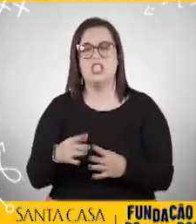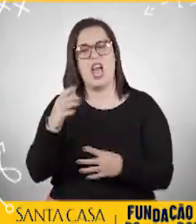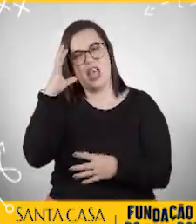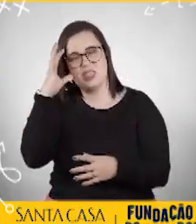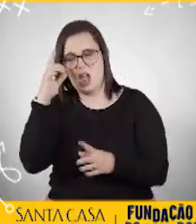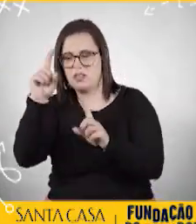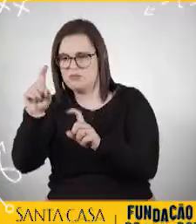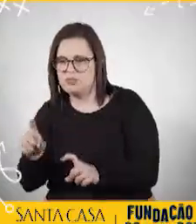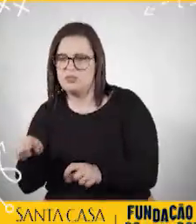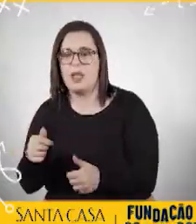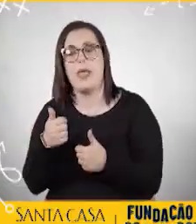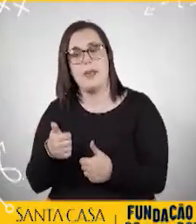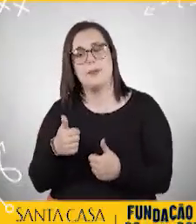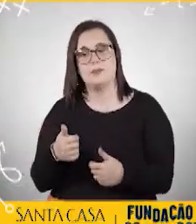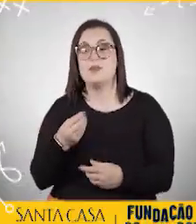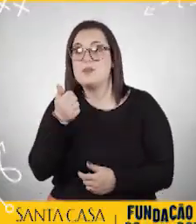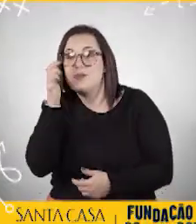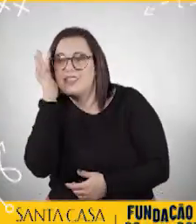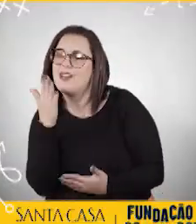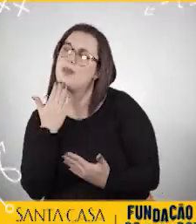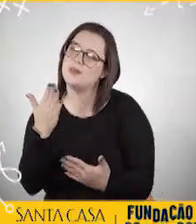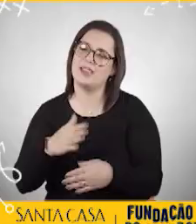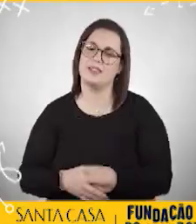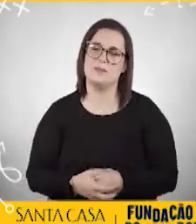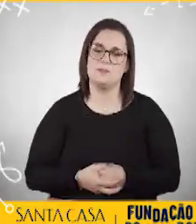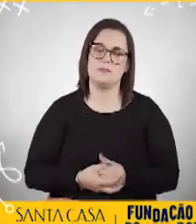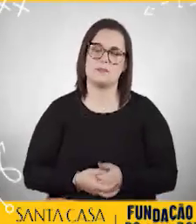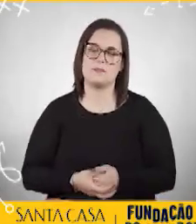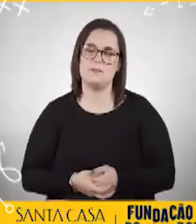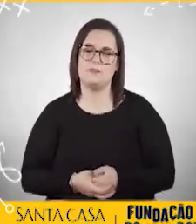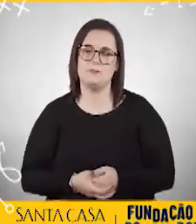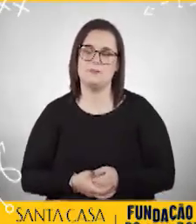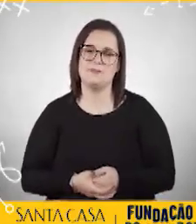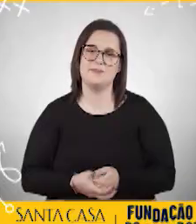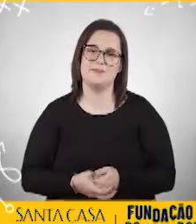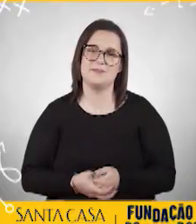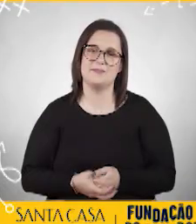ser, ao fim do dia, de certeza que acaba por ser gratificante. Boa tarde, muito obrigado.